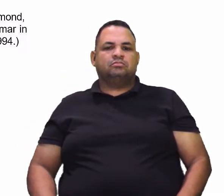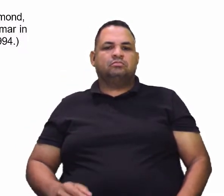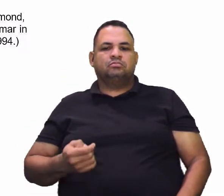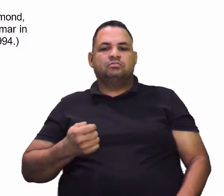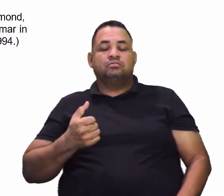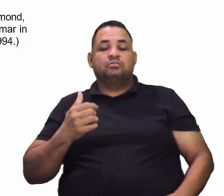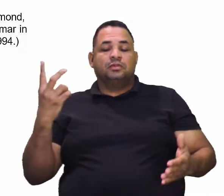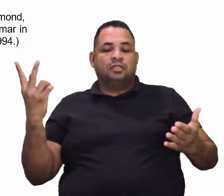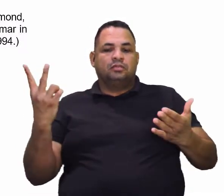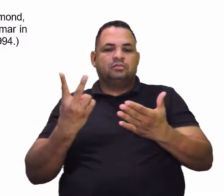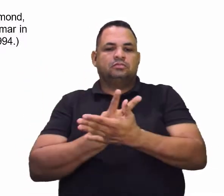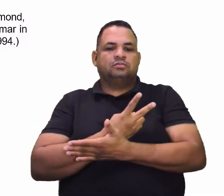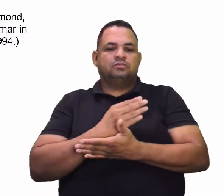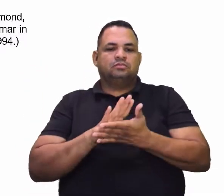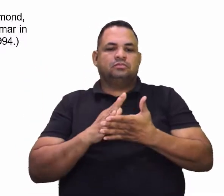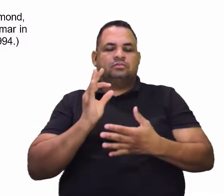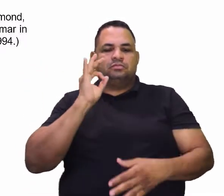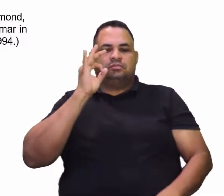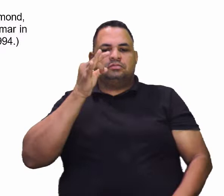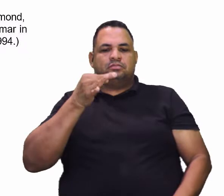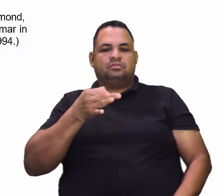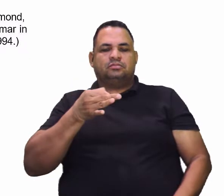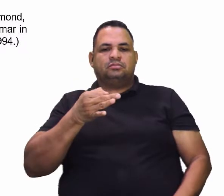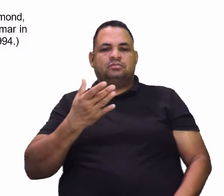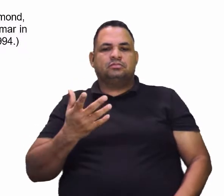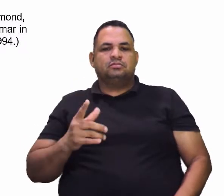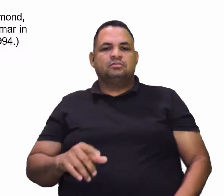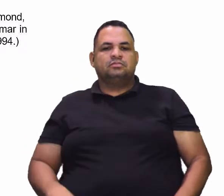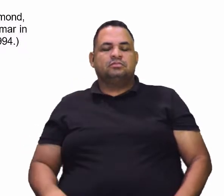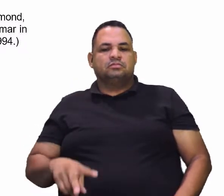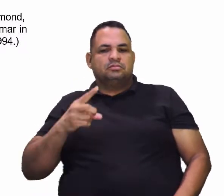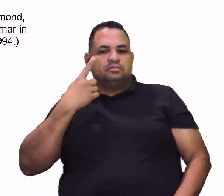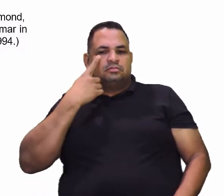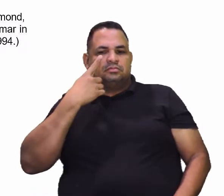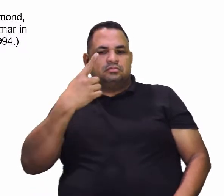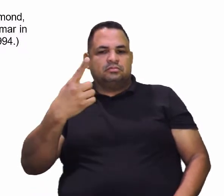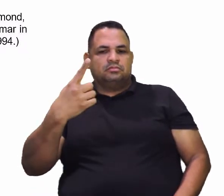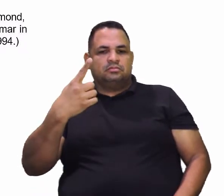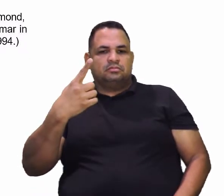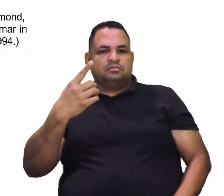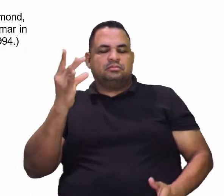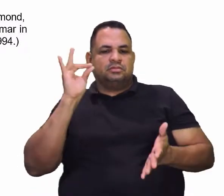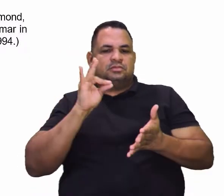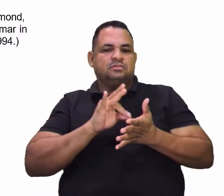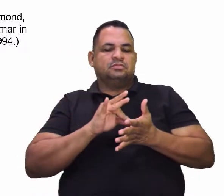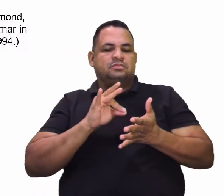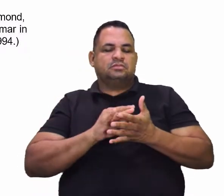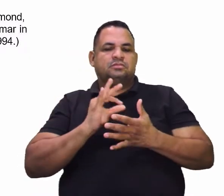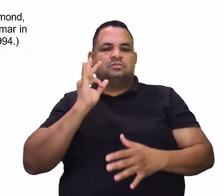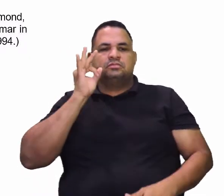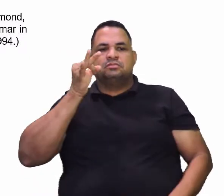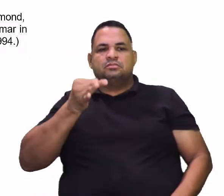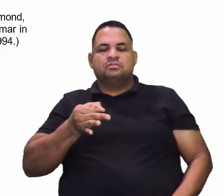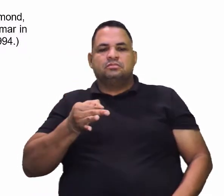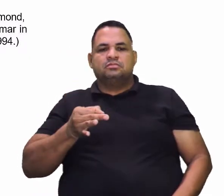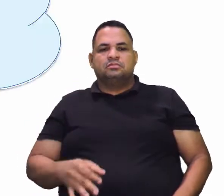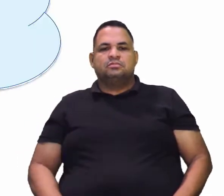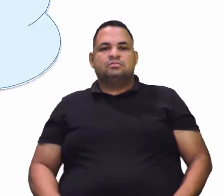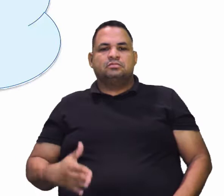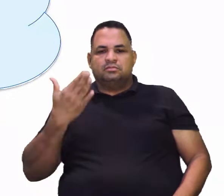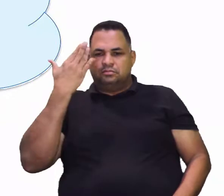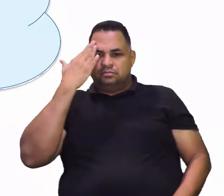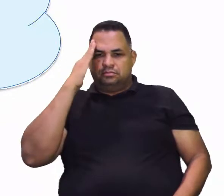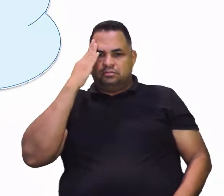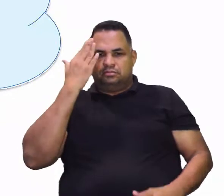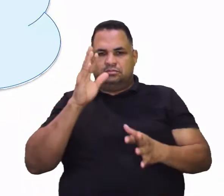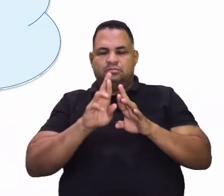prestes a acontecer, que está mais certo para acontecer, porque ele está vendo uma evidência, certo? Então, vamos entender